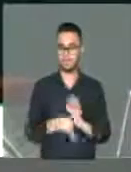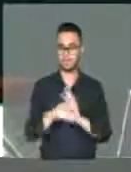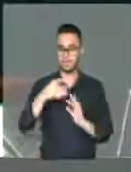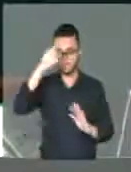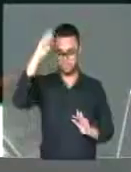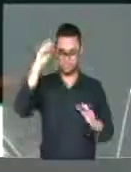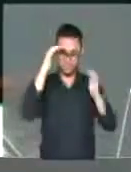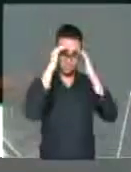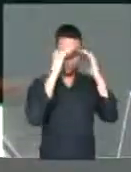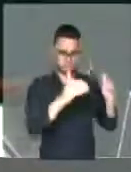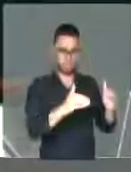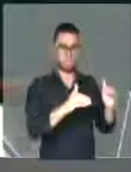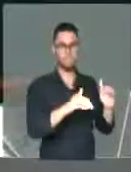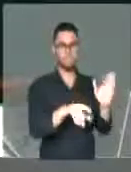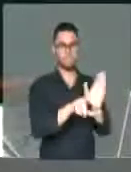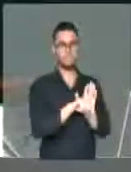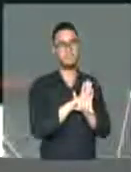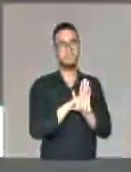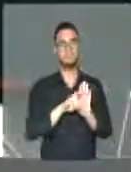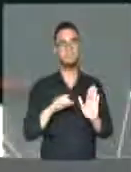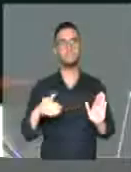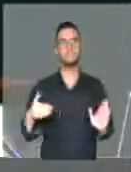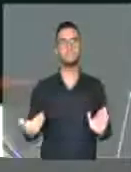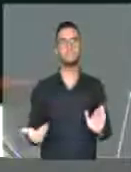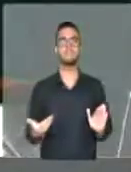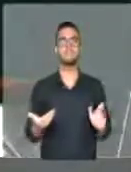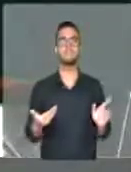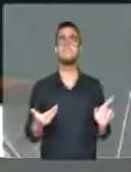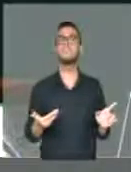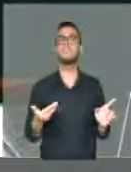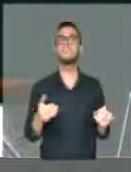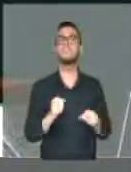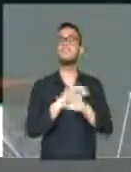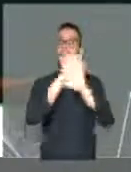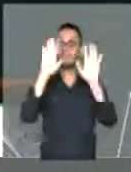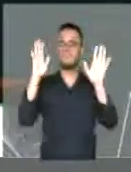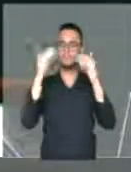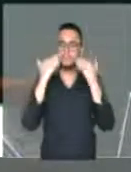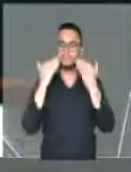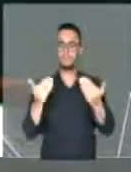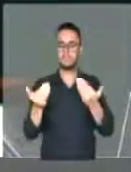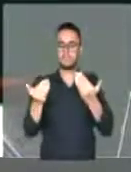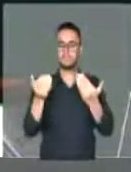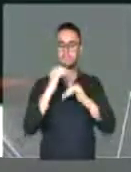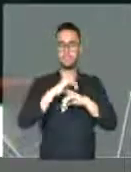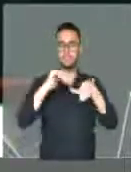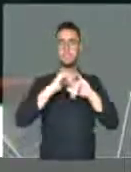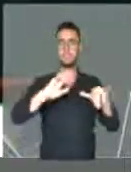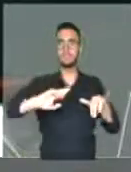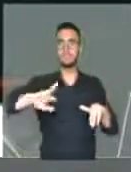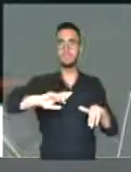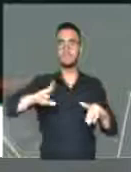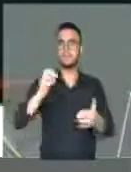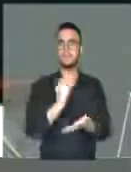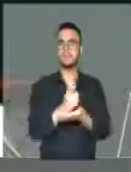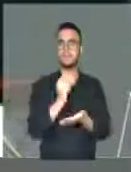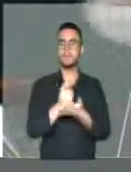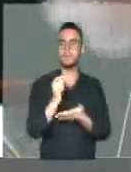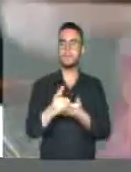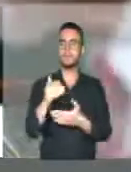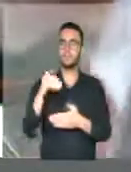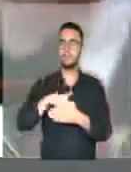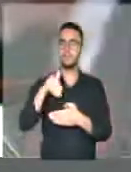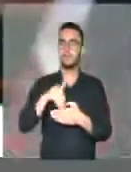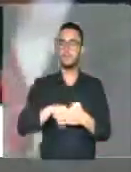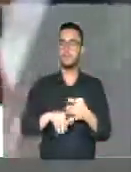respeita as leis. Então, deixar bem claro para a imprensa que isso não é compra de voto, isso